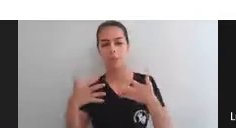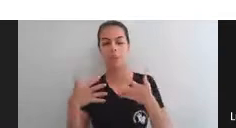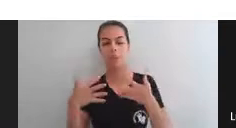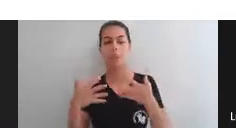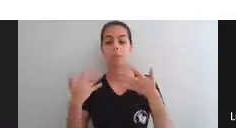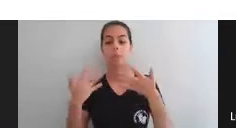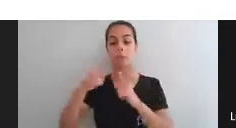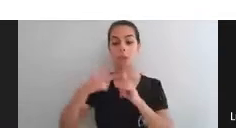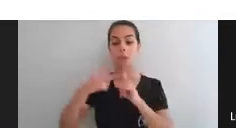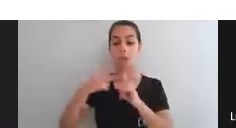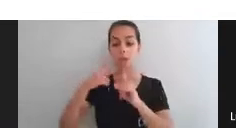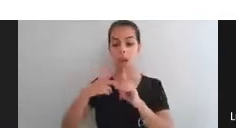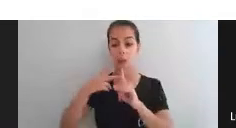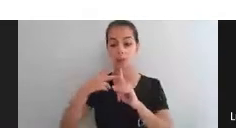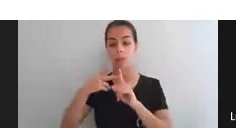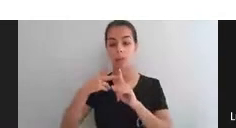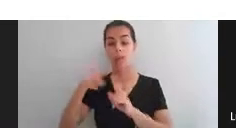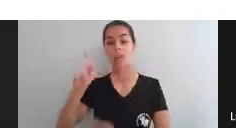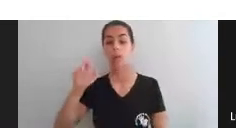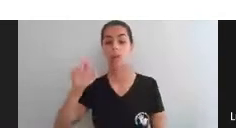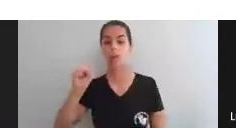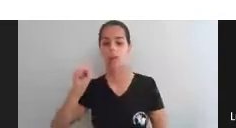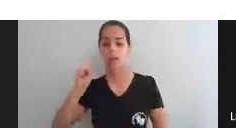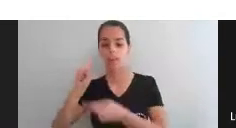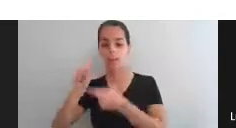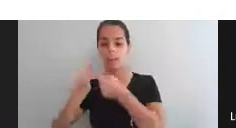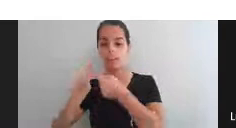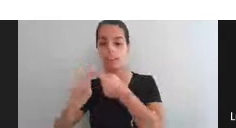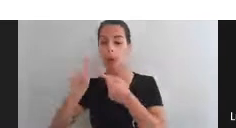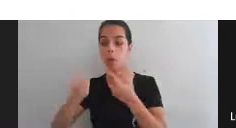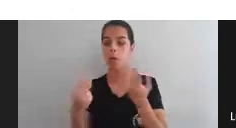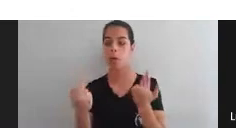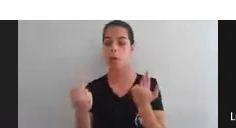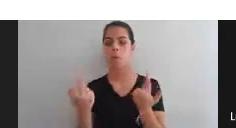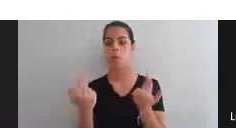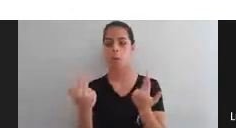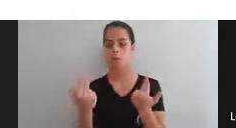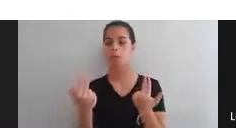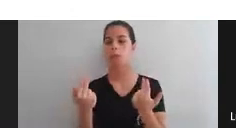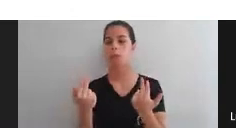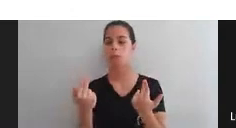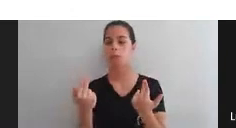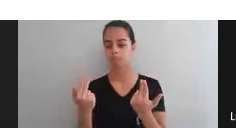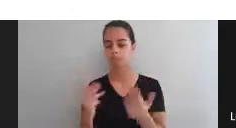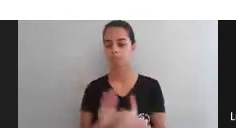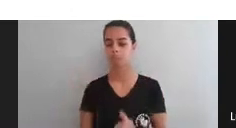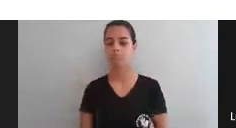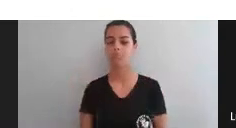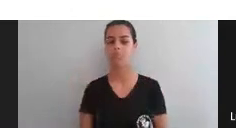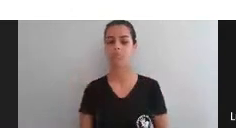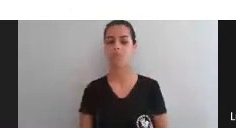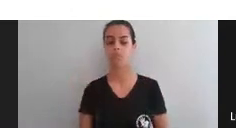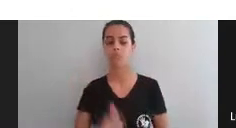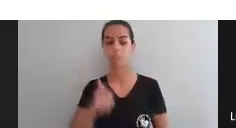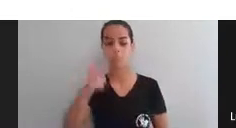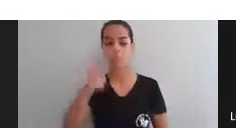escalas Kelvin e a escala do gás ideal serão idênticas, né? E, de